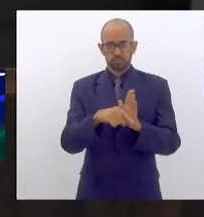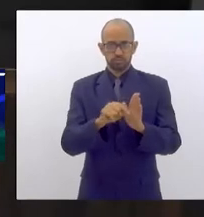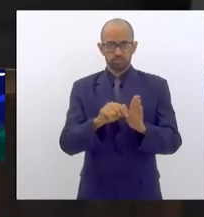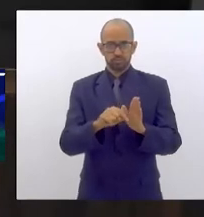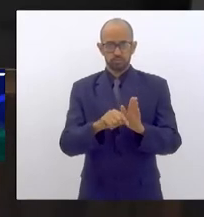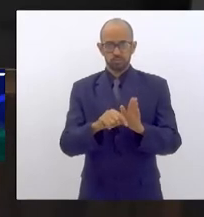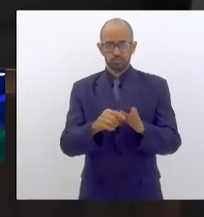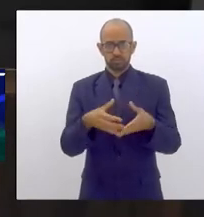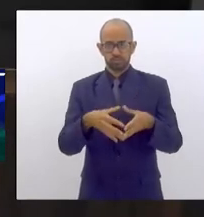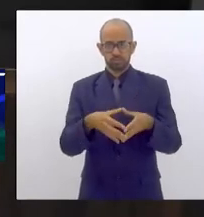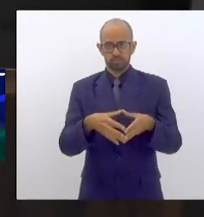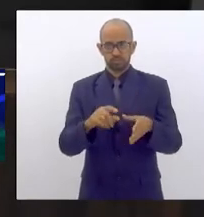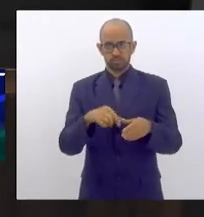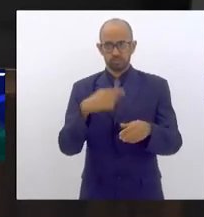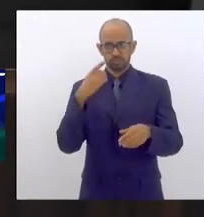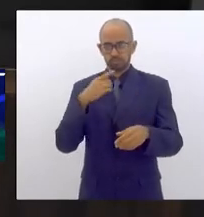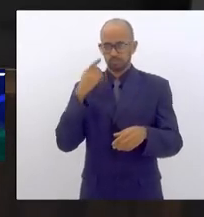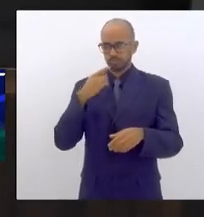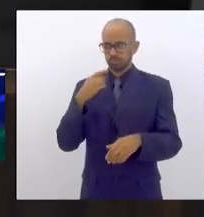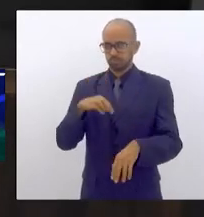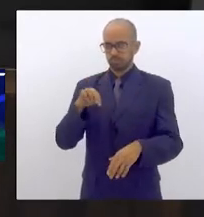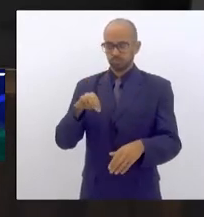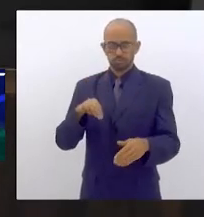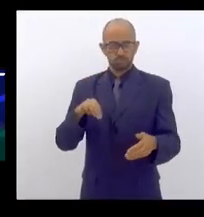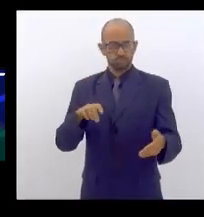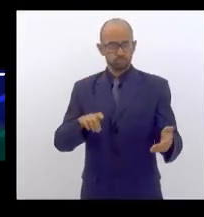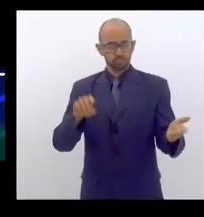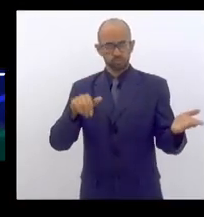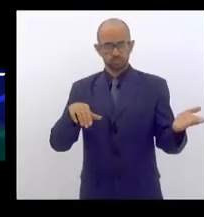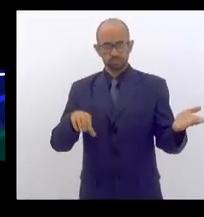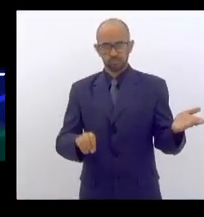Para emitir parecer, deputado Marcelo Dino.